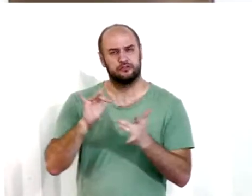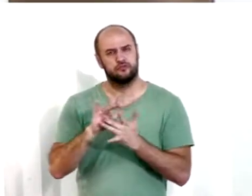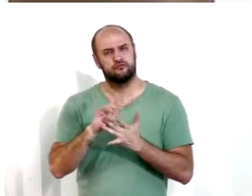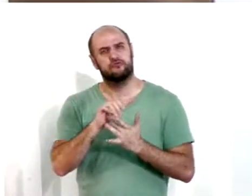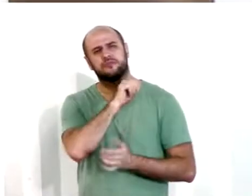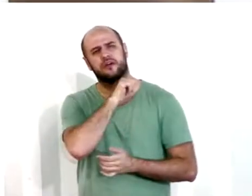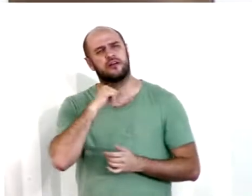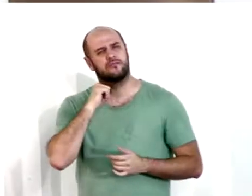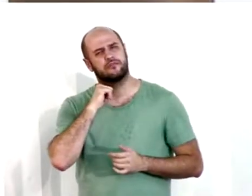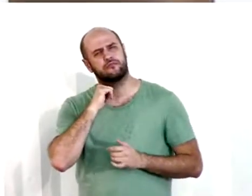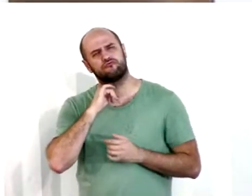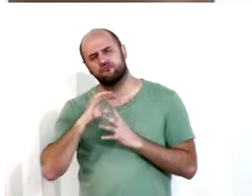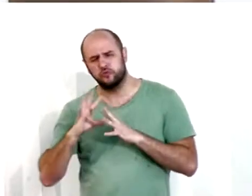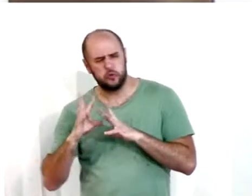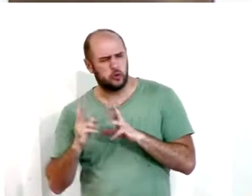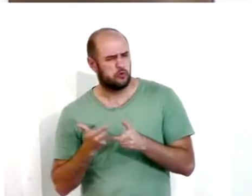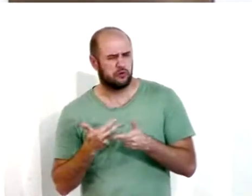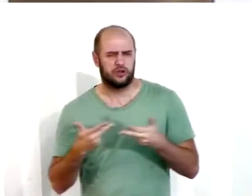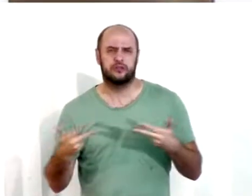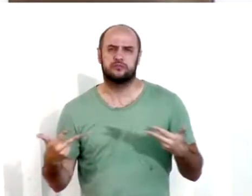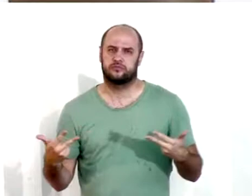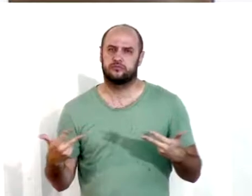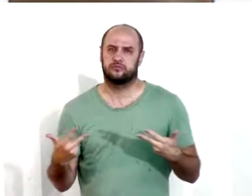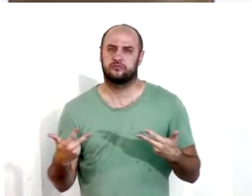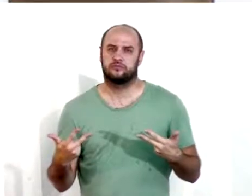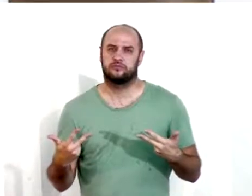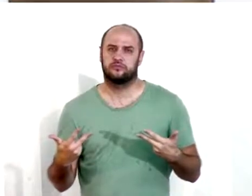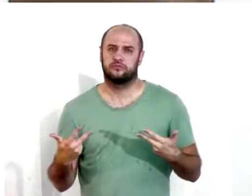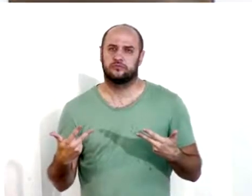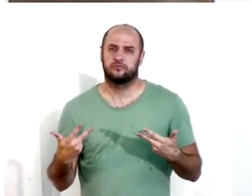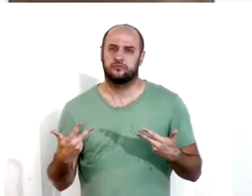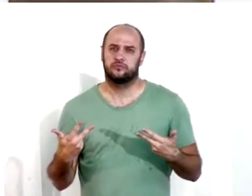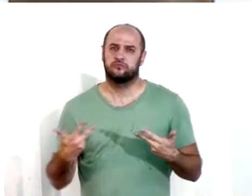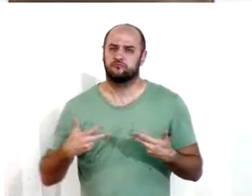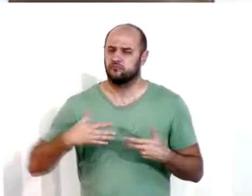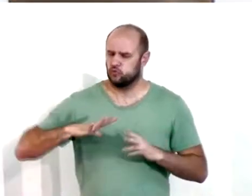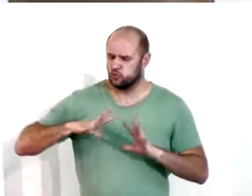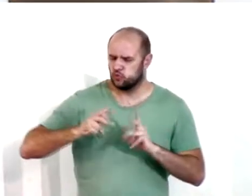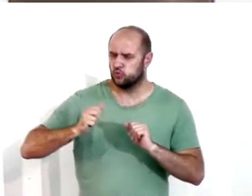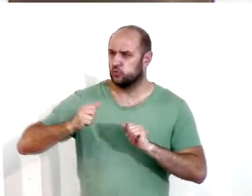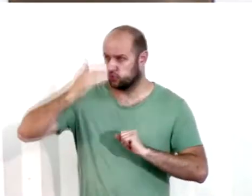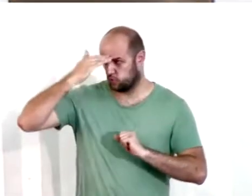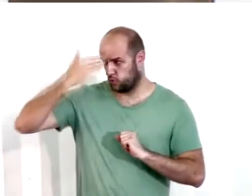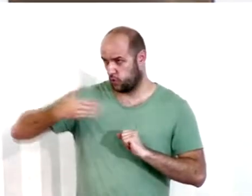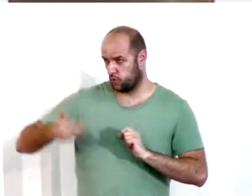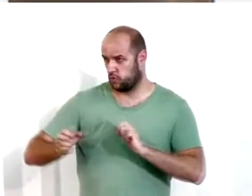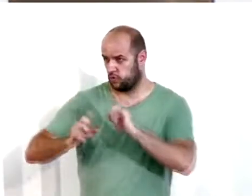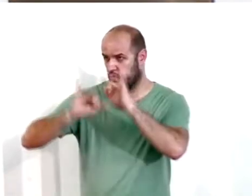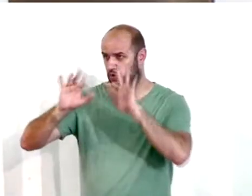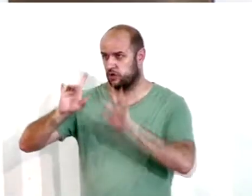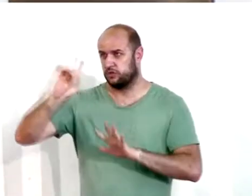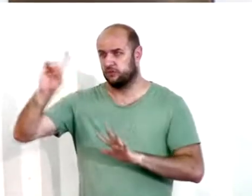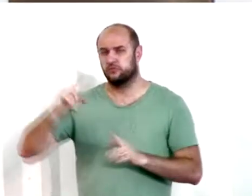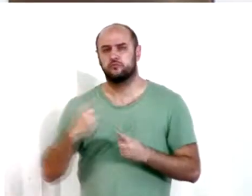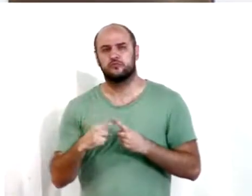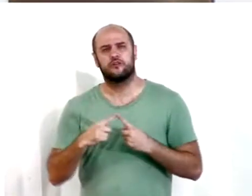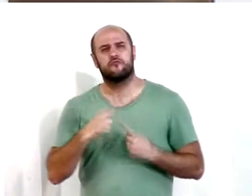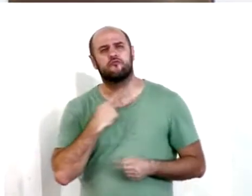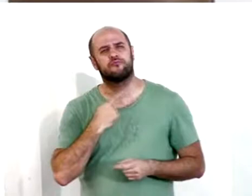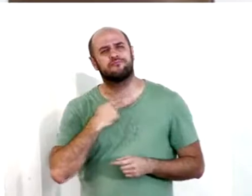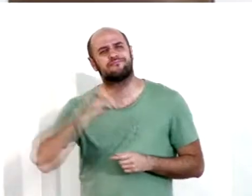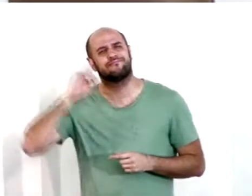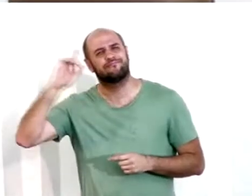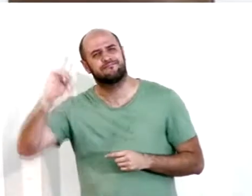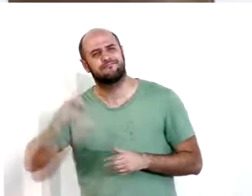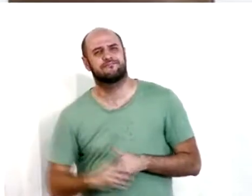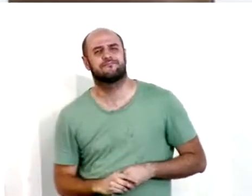essas coisas redundem em louvor, honra e glória a Deus. Por quê? Porque é a vontade do Pai